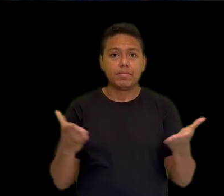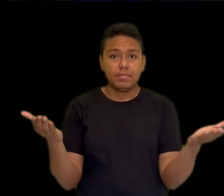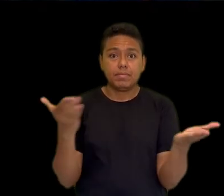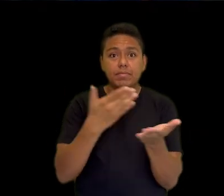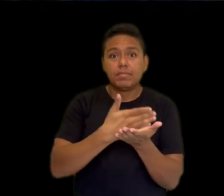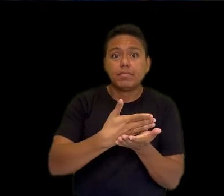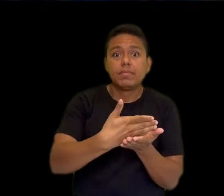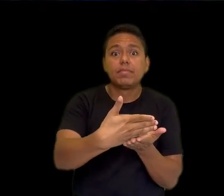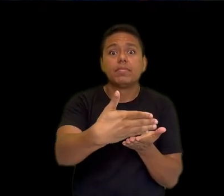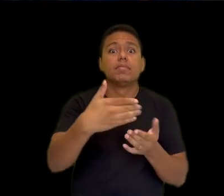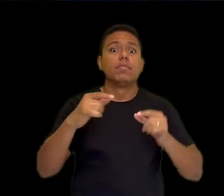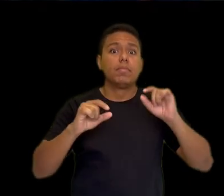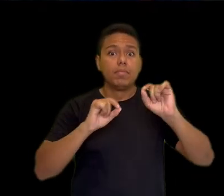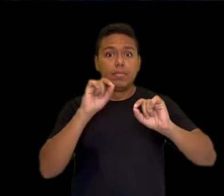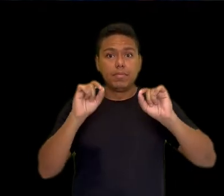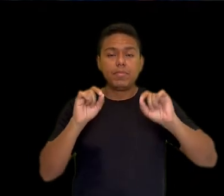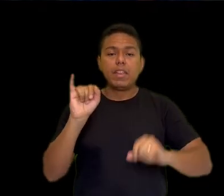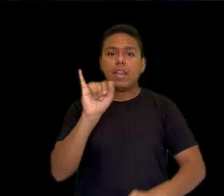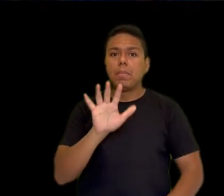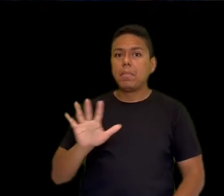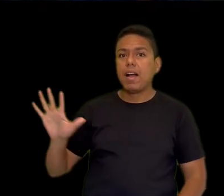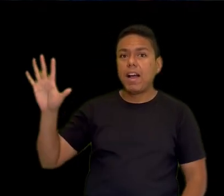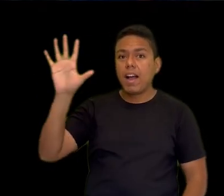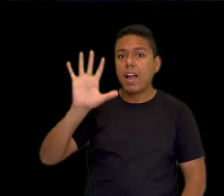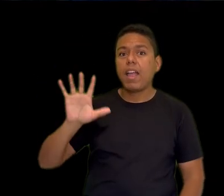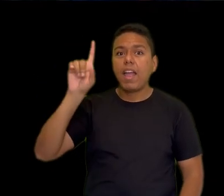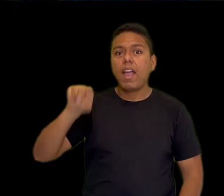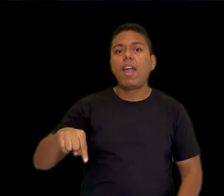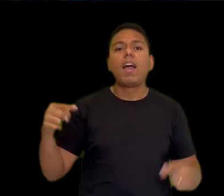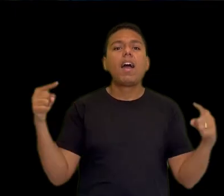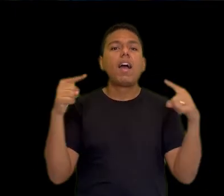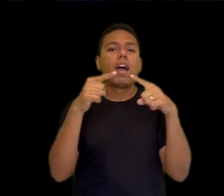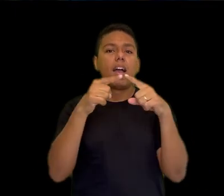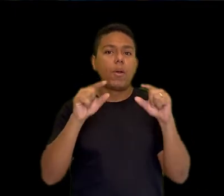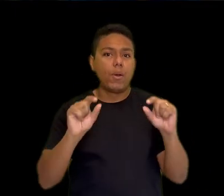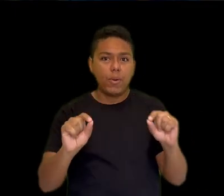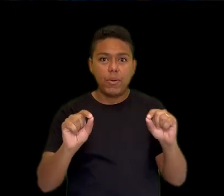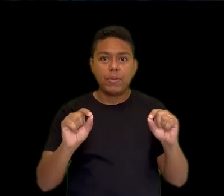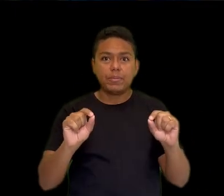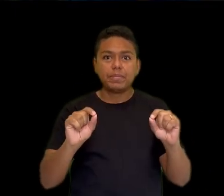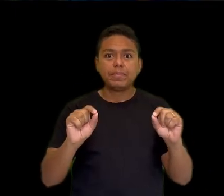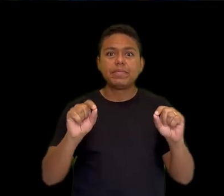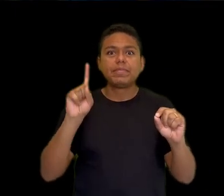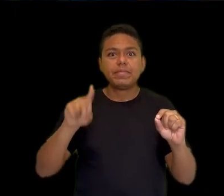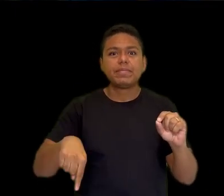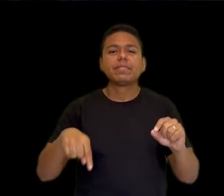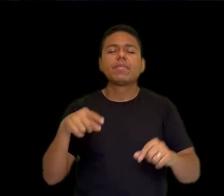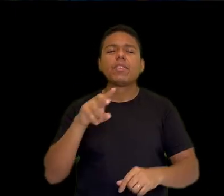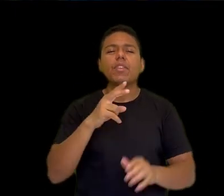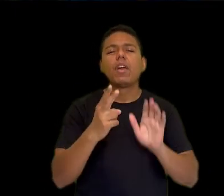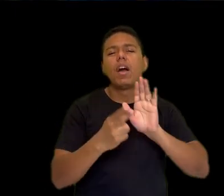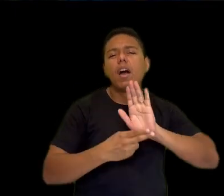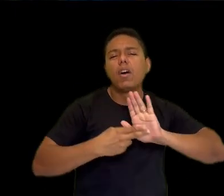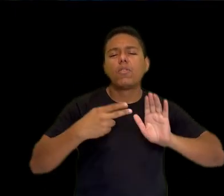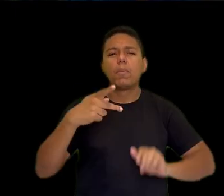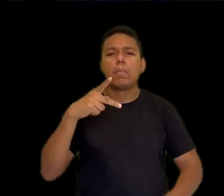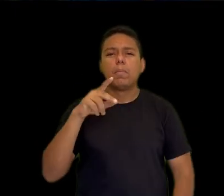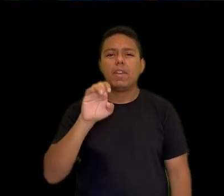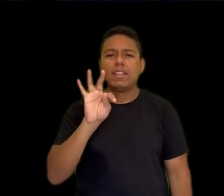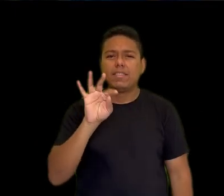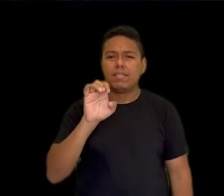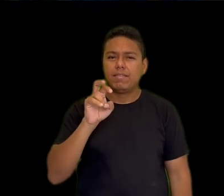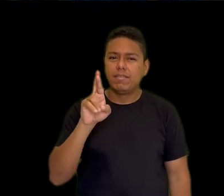Eu vou iniciar com essa imagem, que é uma imagem de Peter